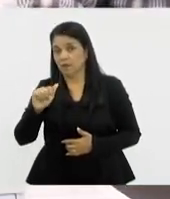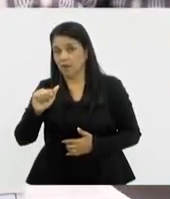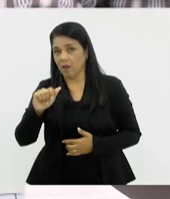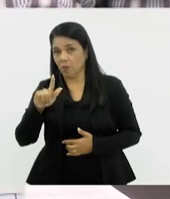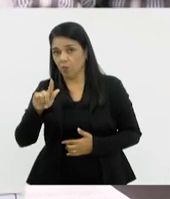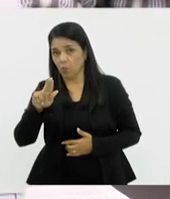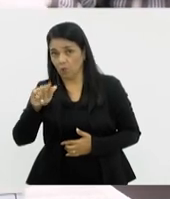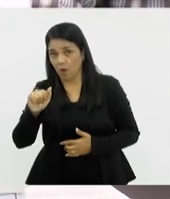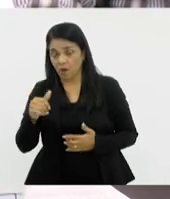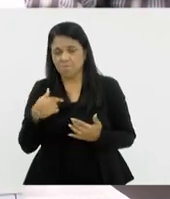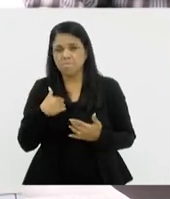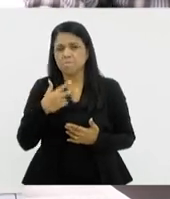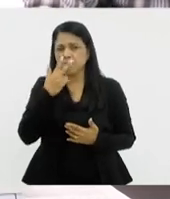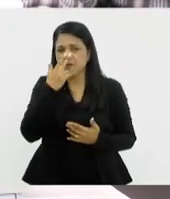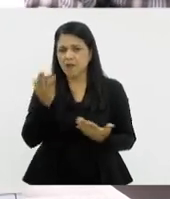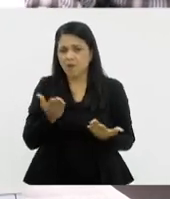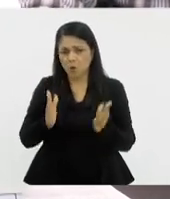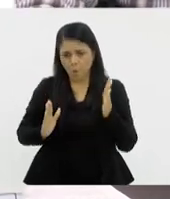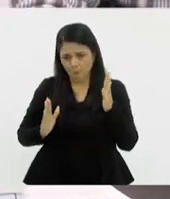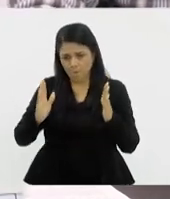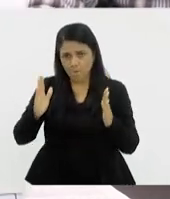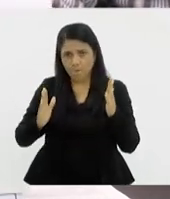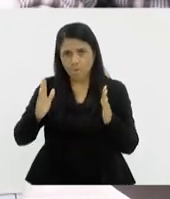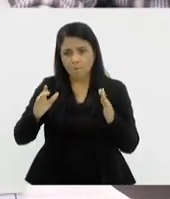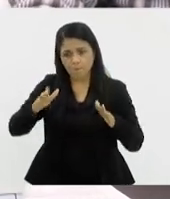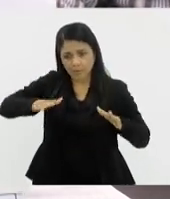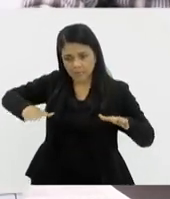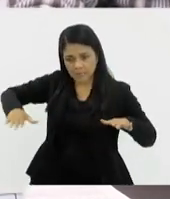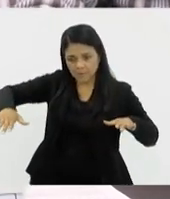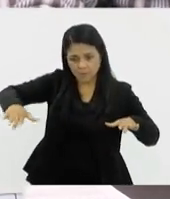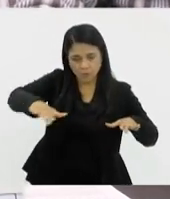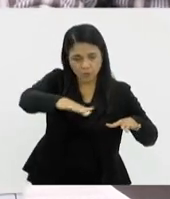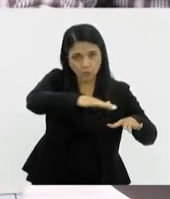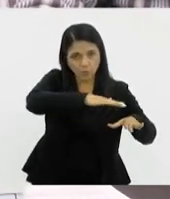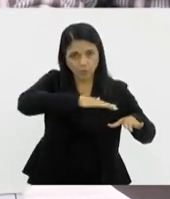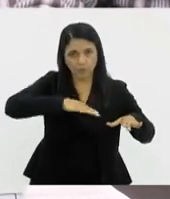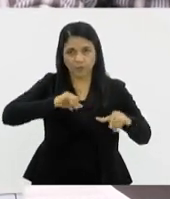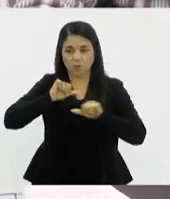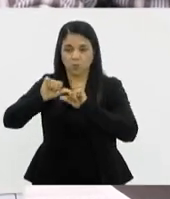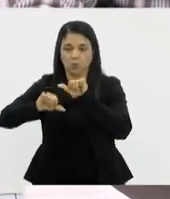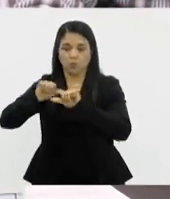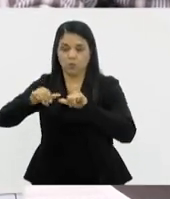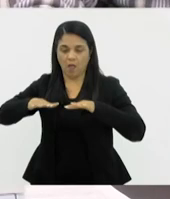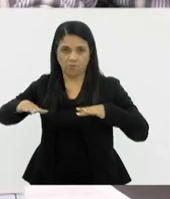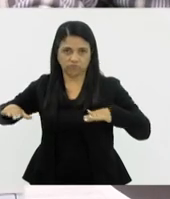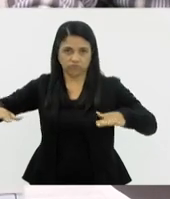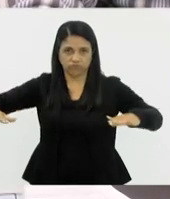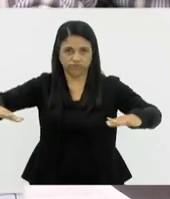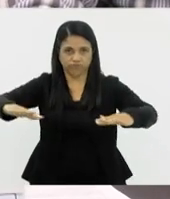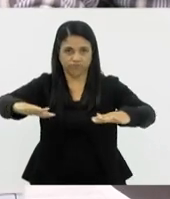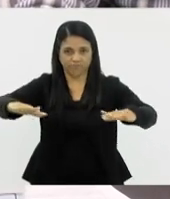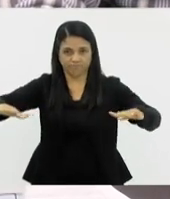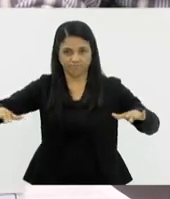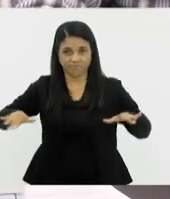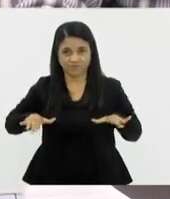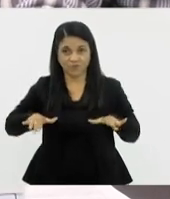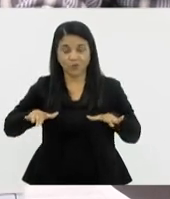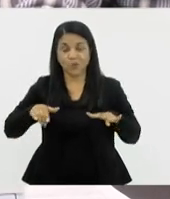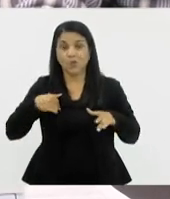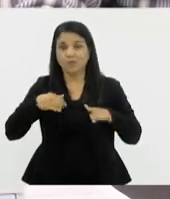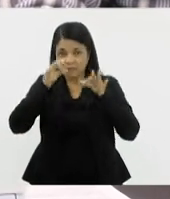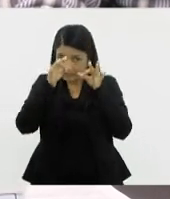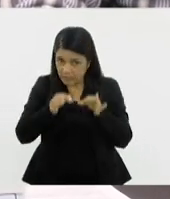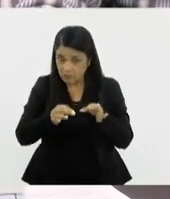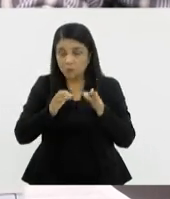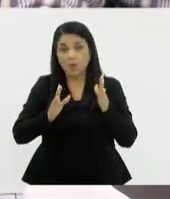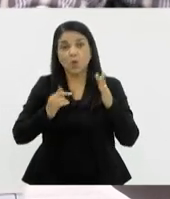tombar o atual perímetro para evitar que aterros mudem, isso é correto. A minha discussão é a questão do prazo.